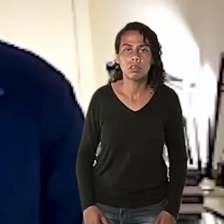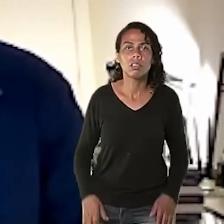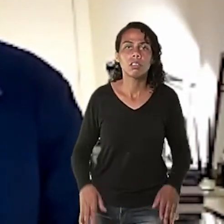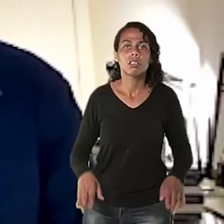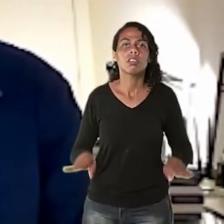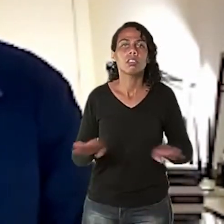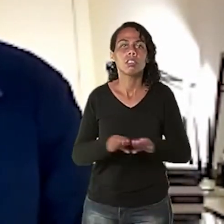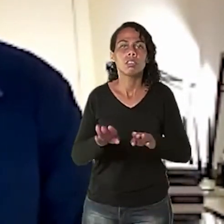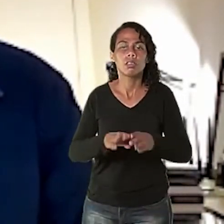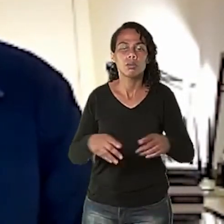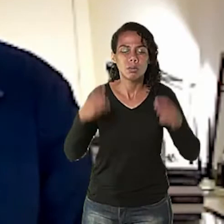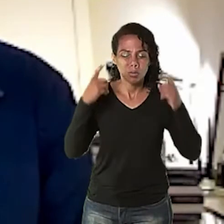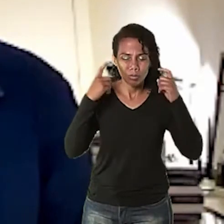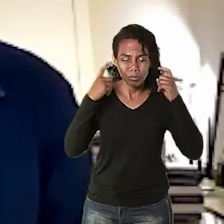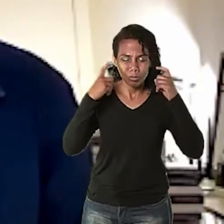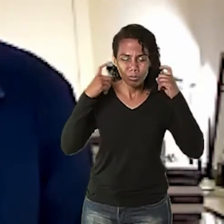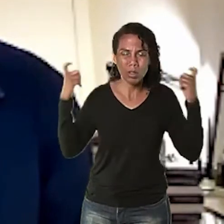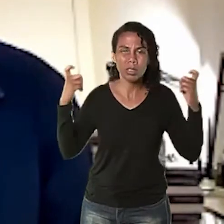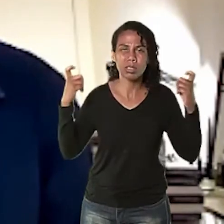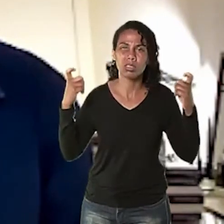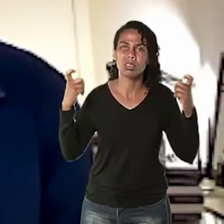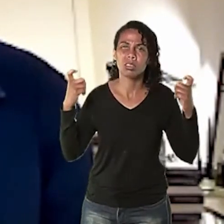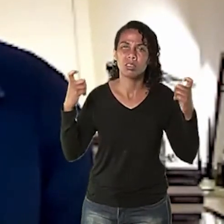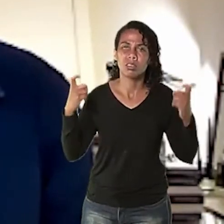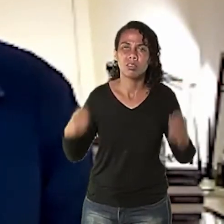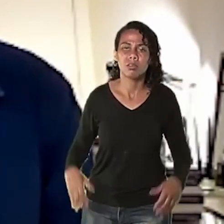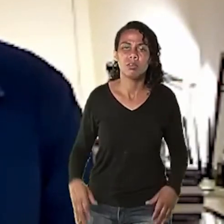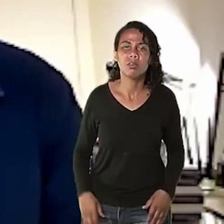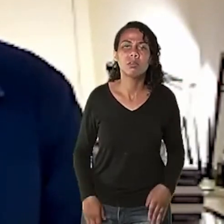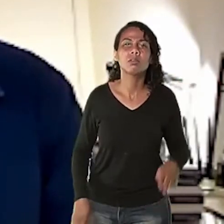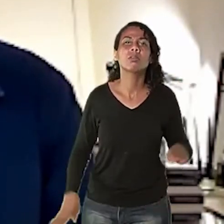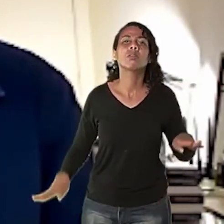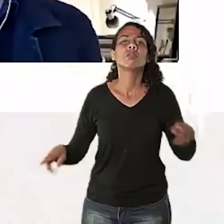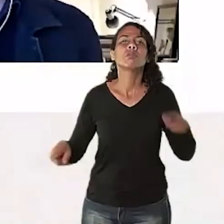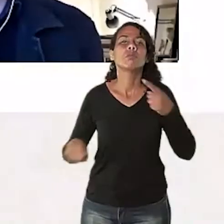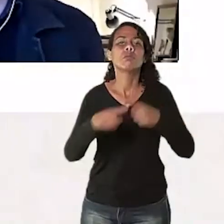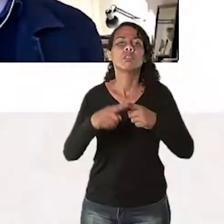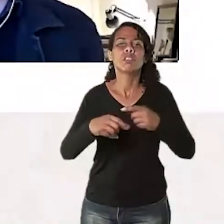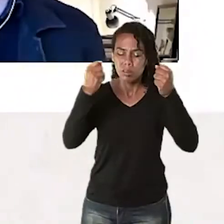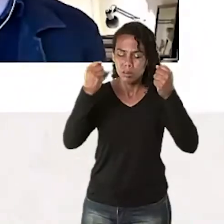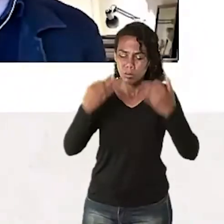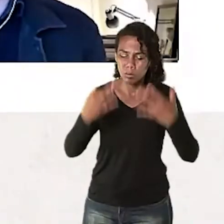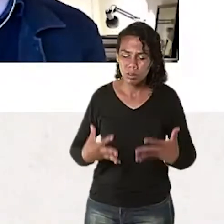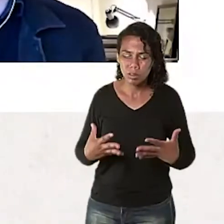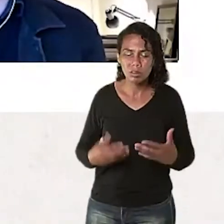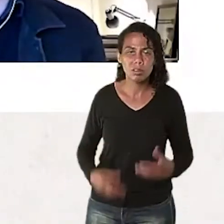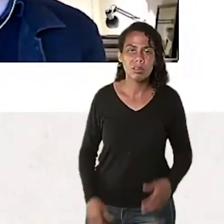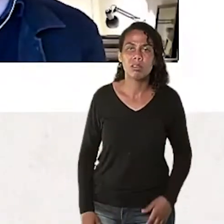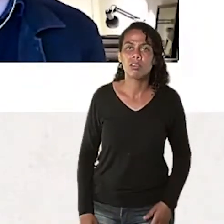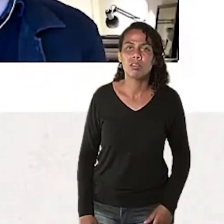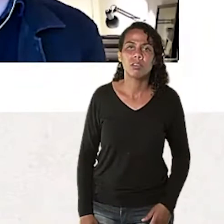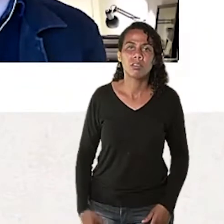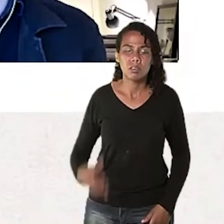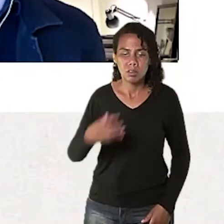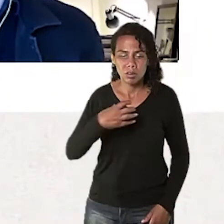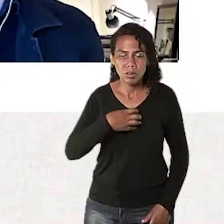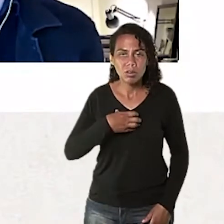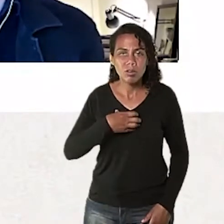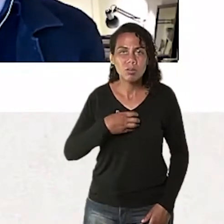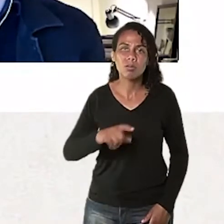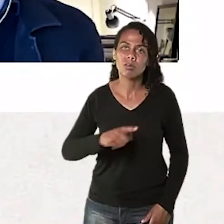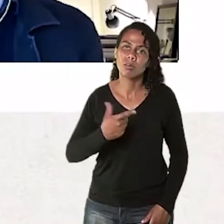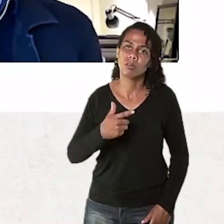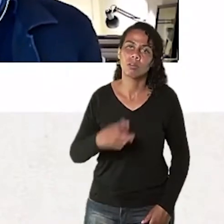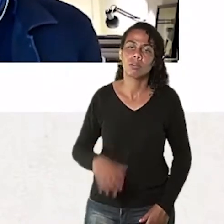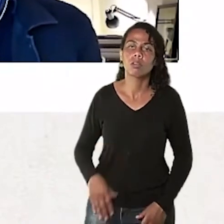gente simplesmente desistiu de buscar explicação. Mas fala também das suas viagens no interior pelo Brasil. Você